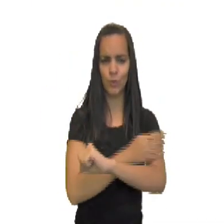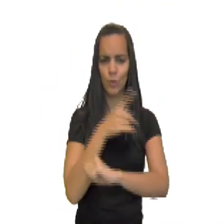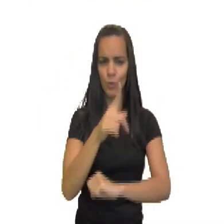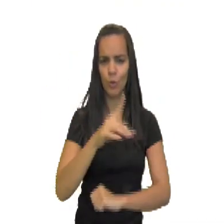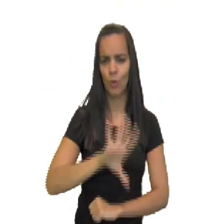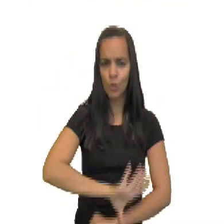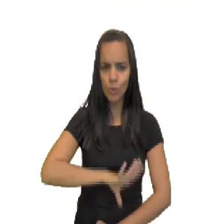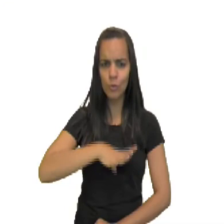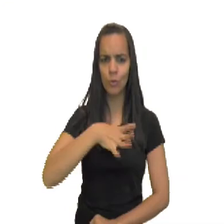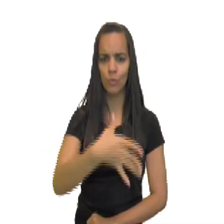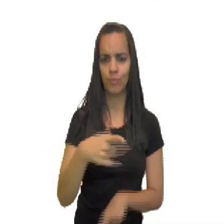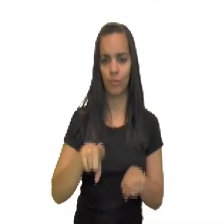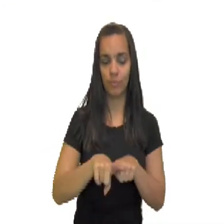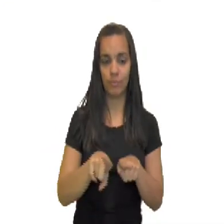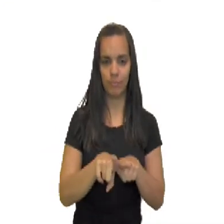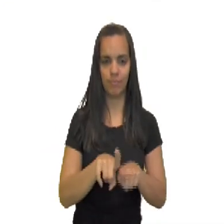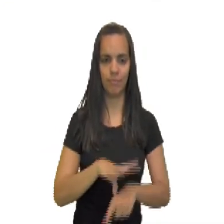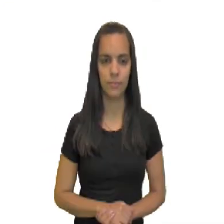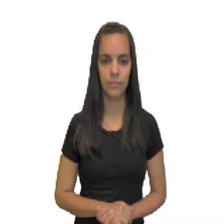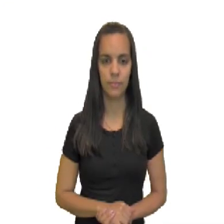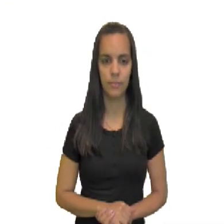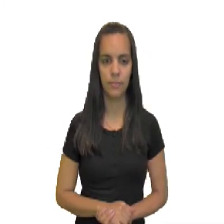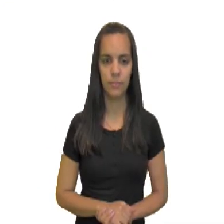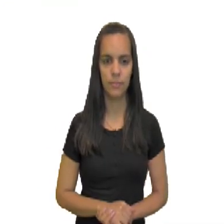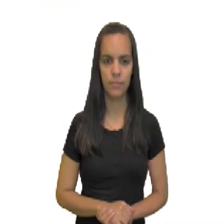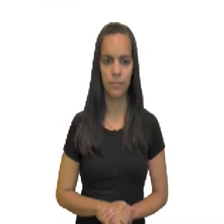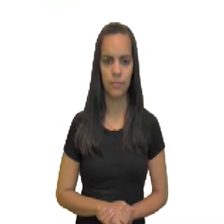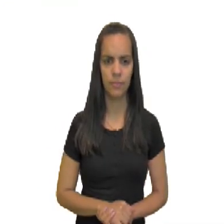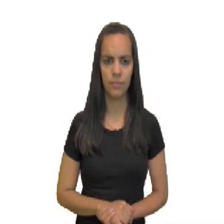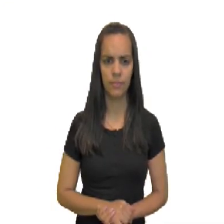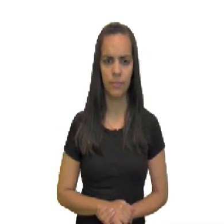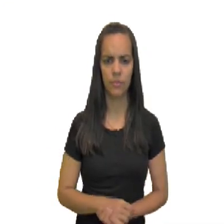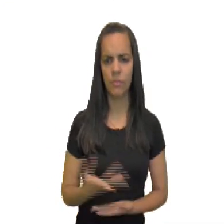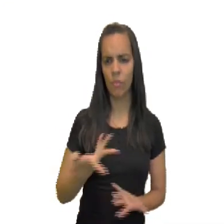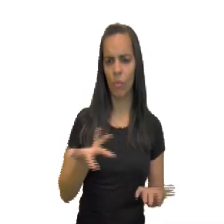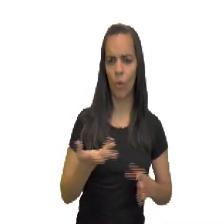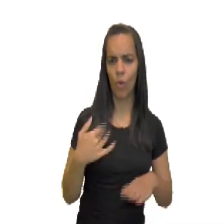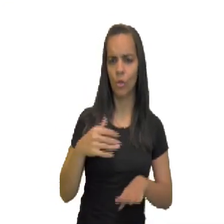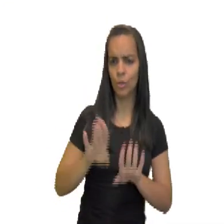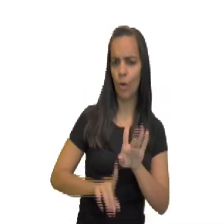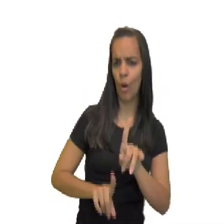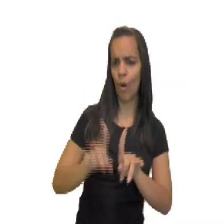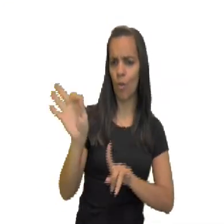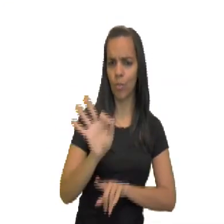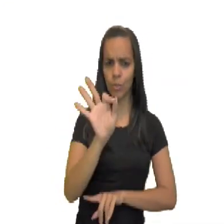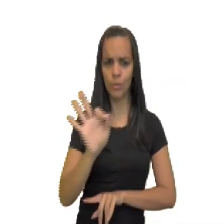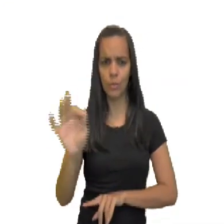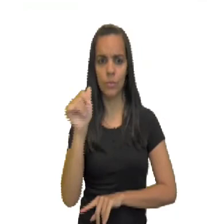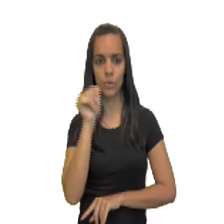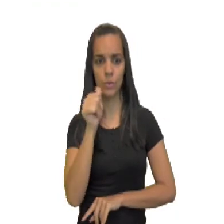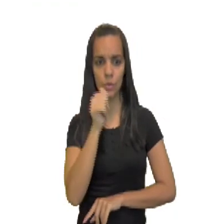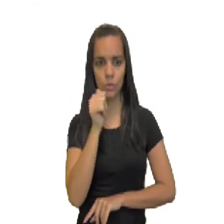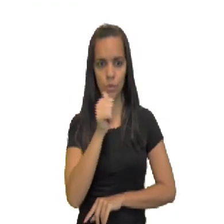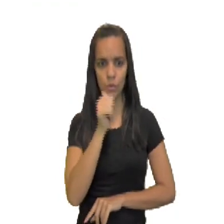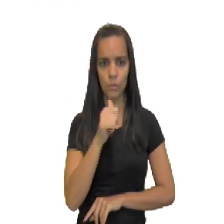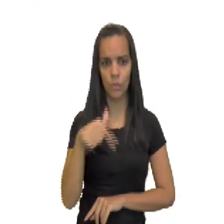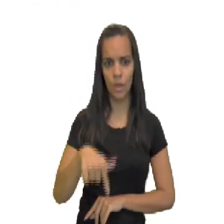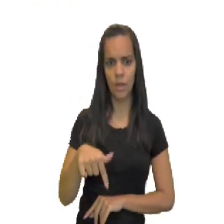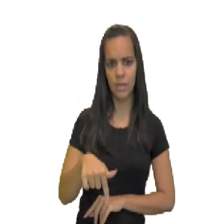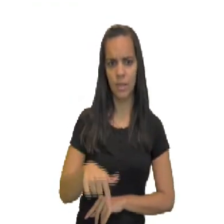mais do que tudo. O percentual de candidatas mulheres este ano de